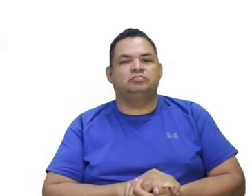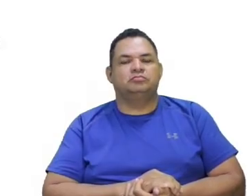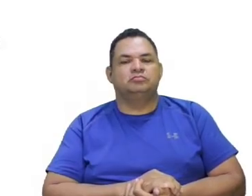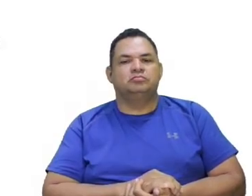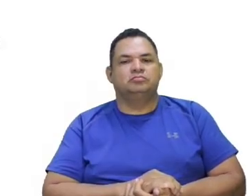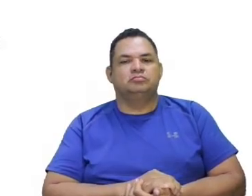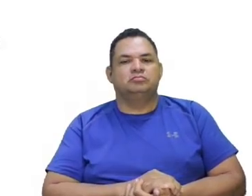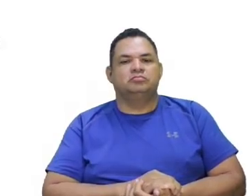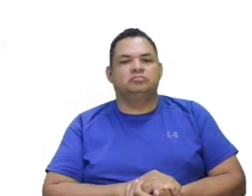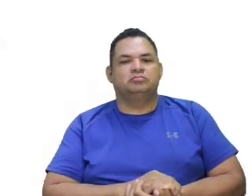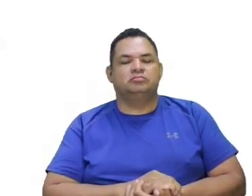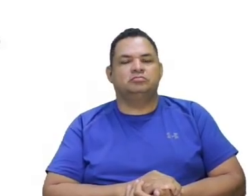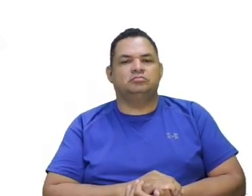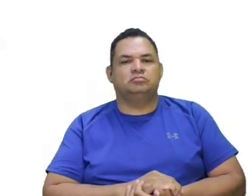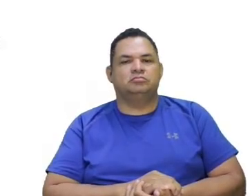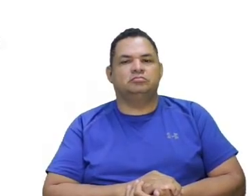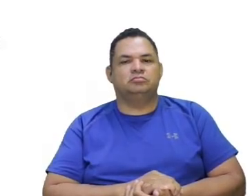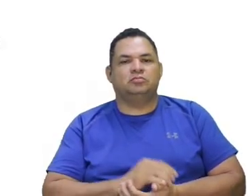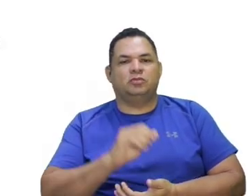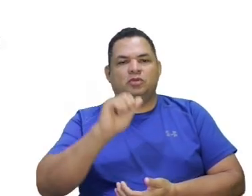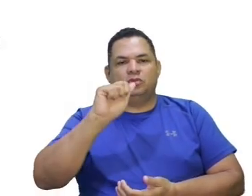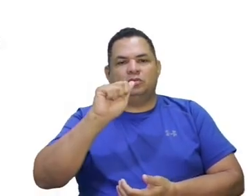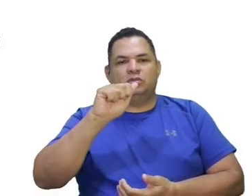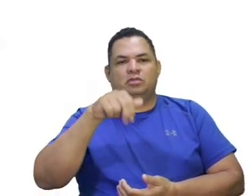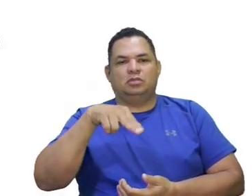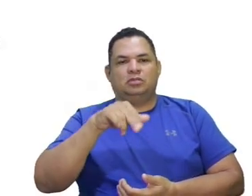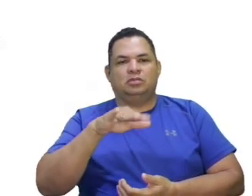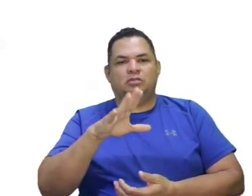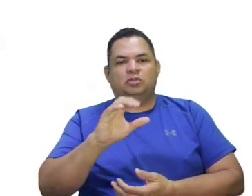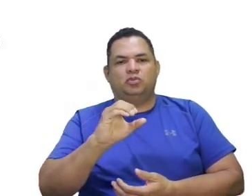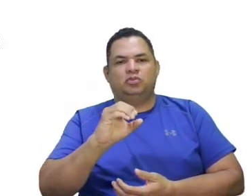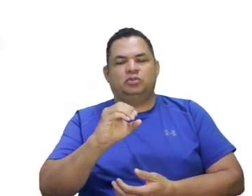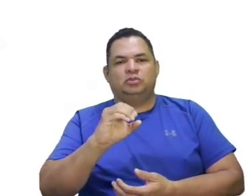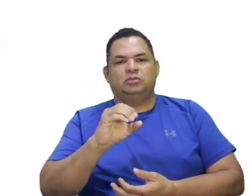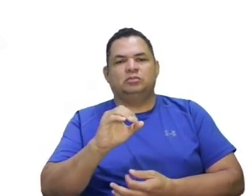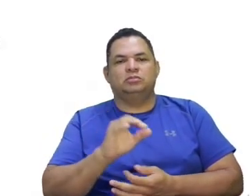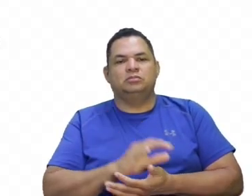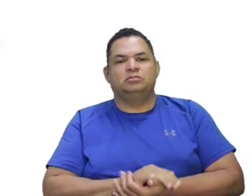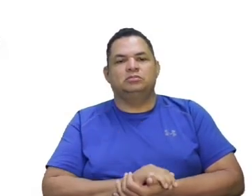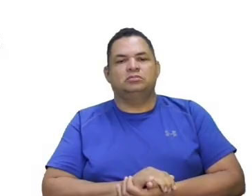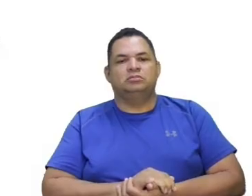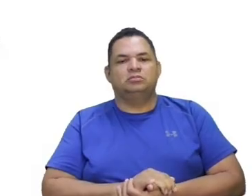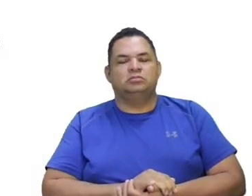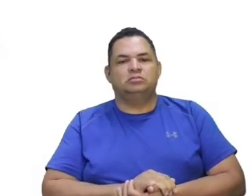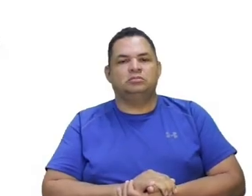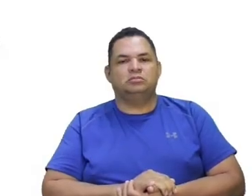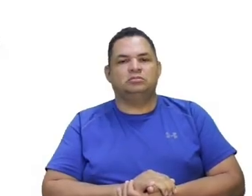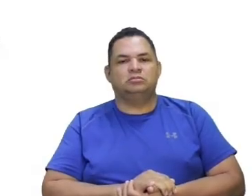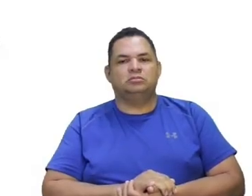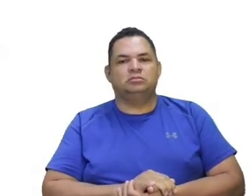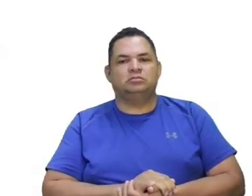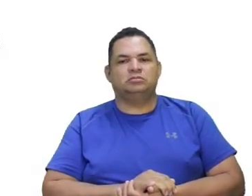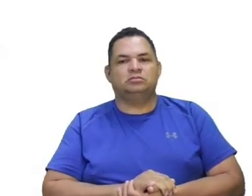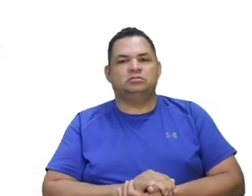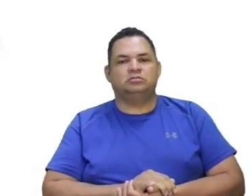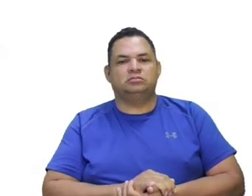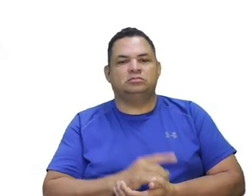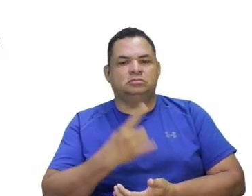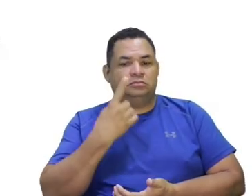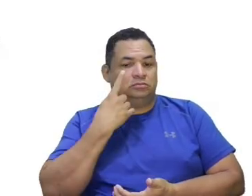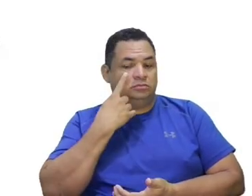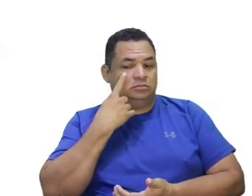um elemento, um ânion, perdão, aqui ó, um ânion de um átomo genérico. E ele quer que você, a partir